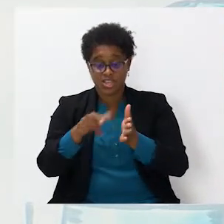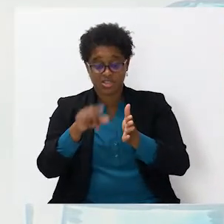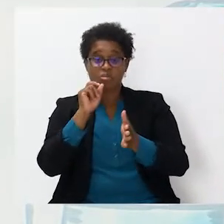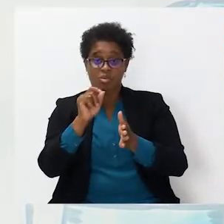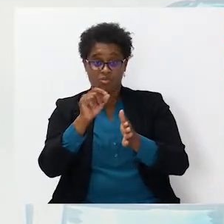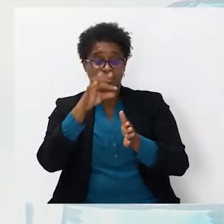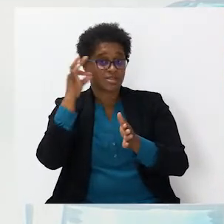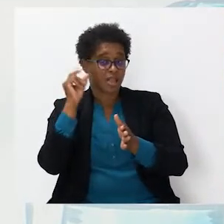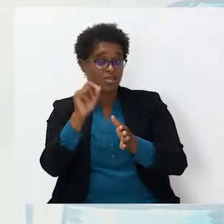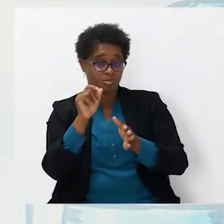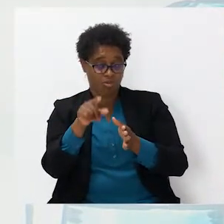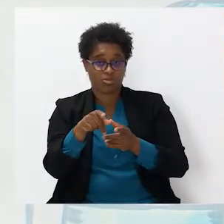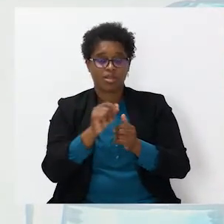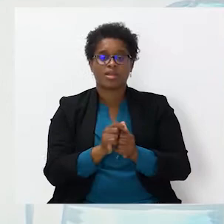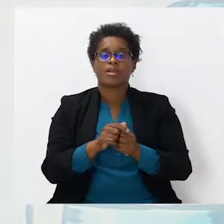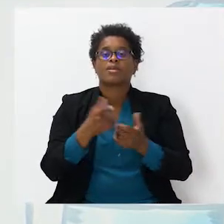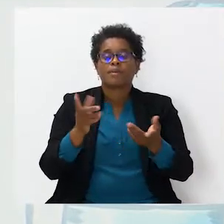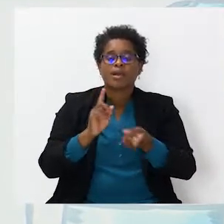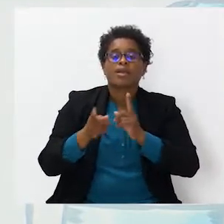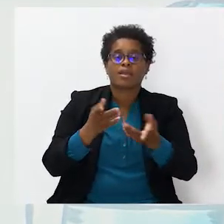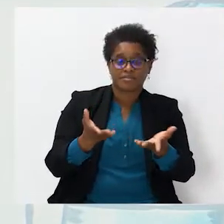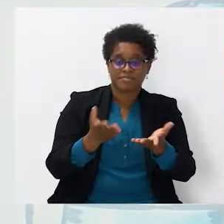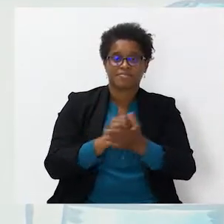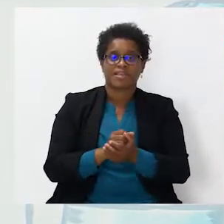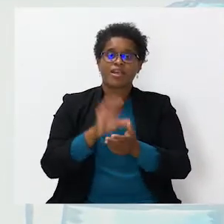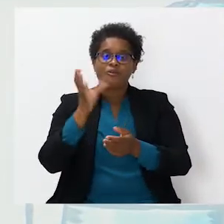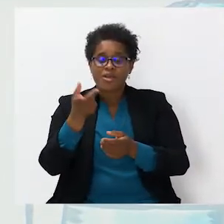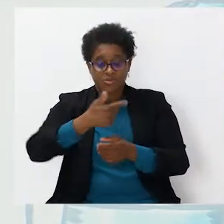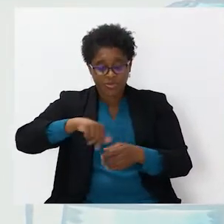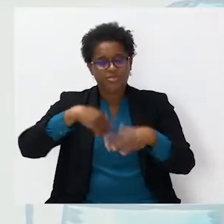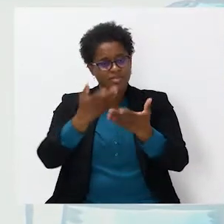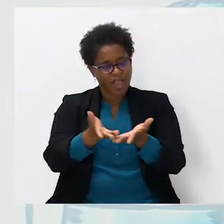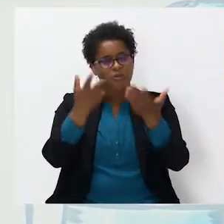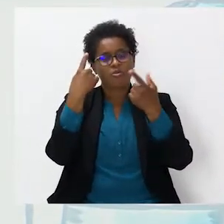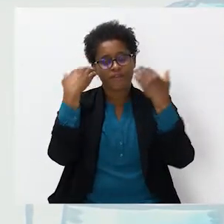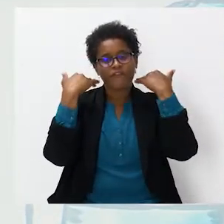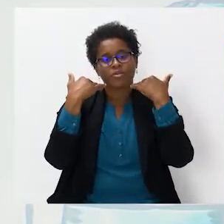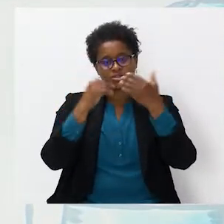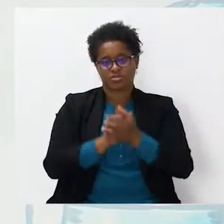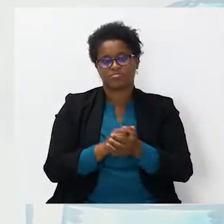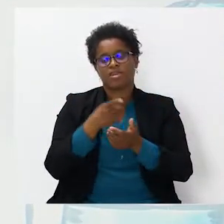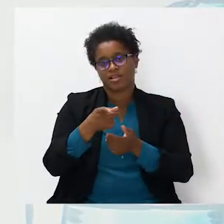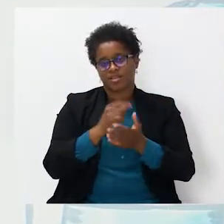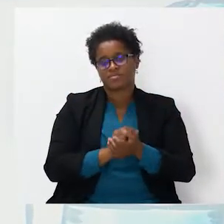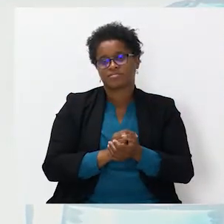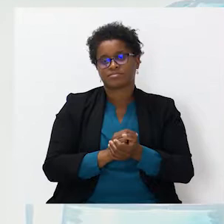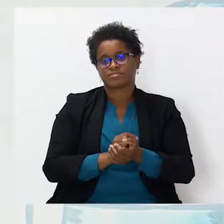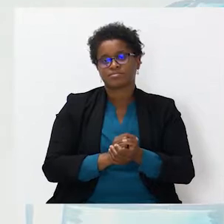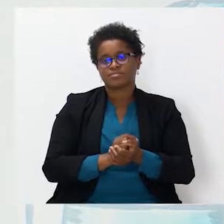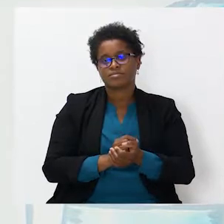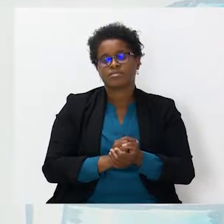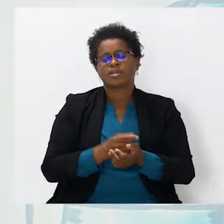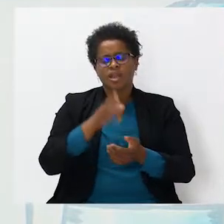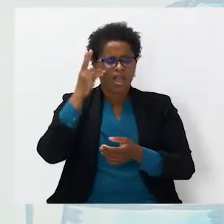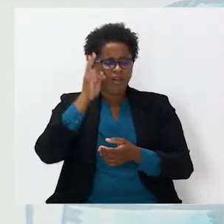este sinal de pontuação, é para quê? É quando nós damos uma informação. Ali, a avó sabe a